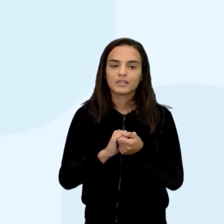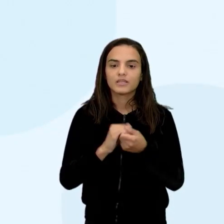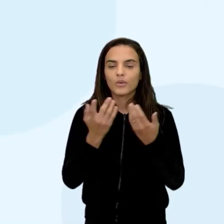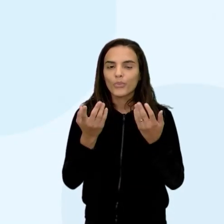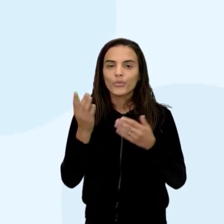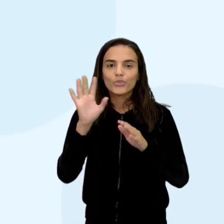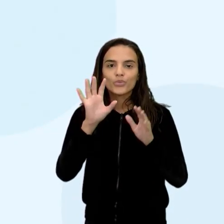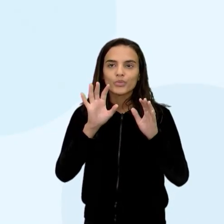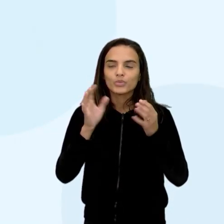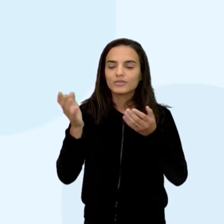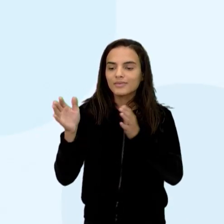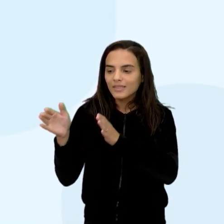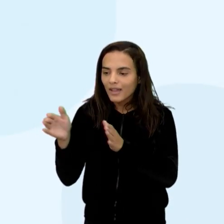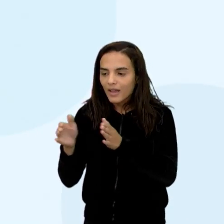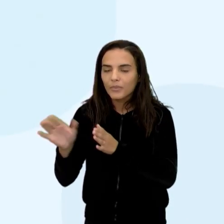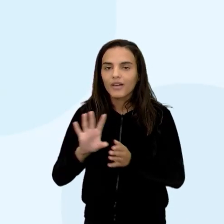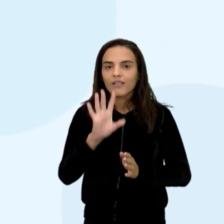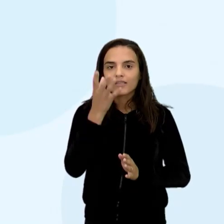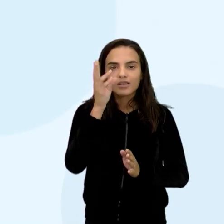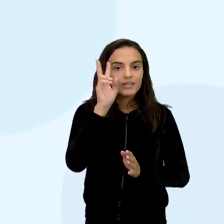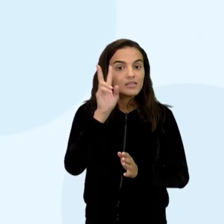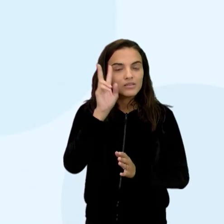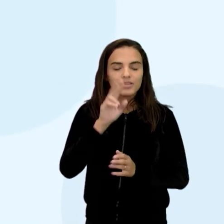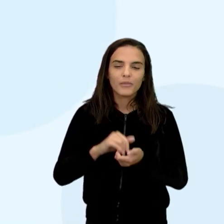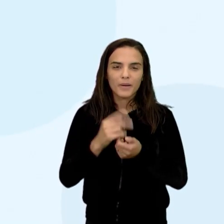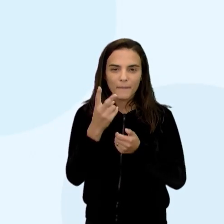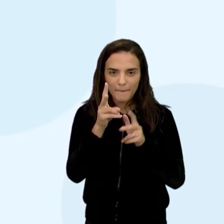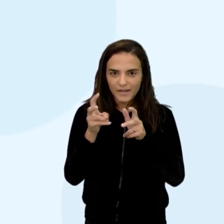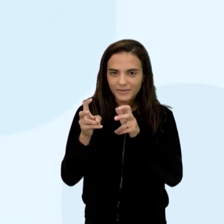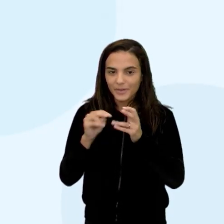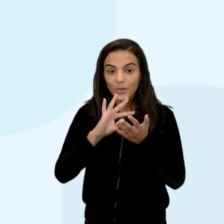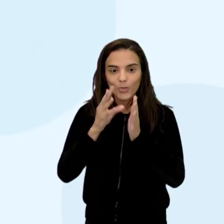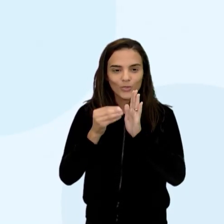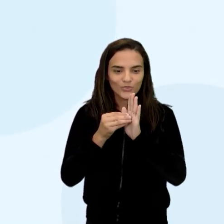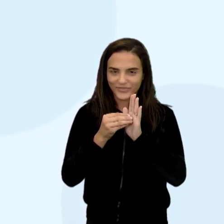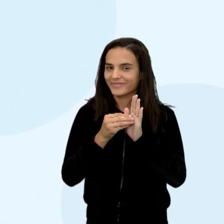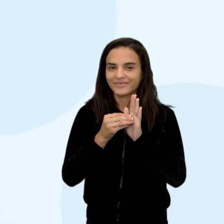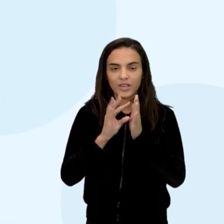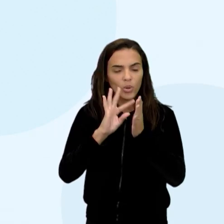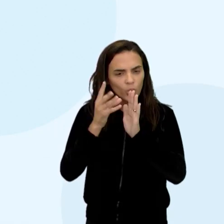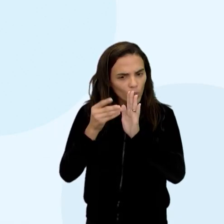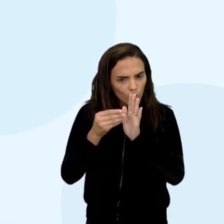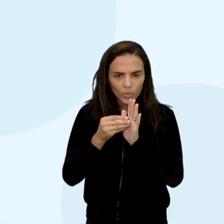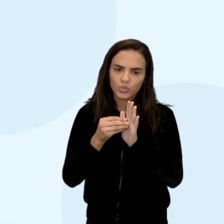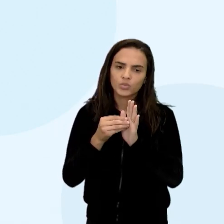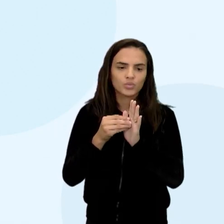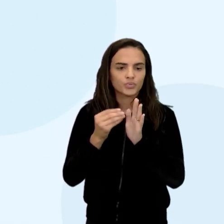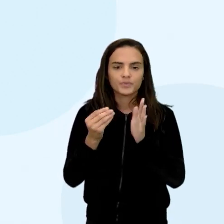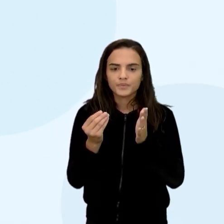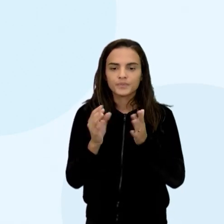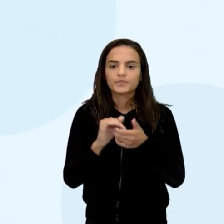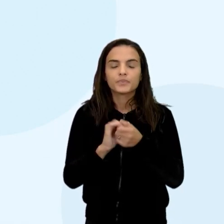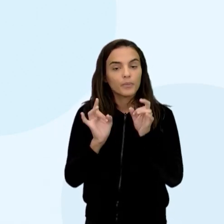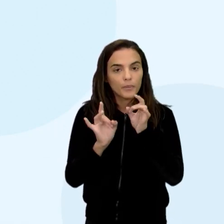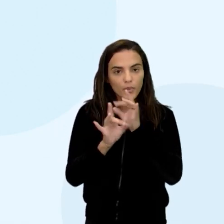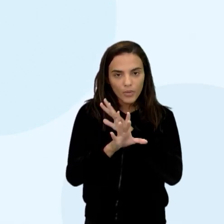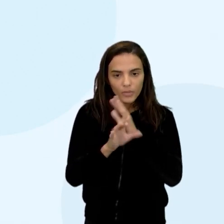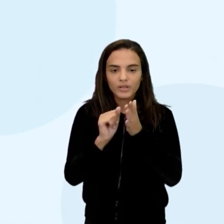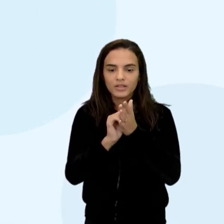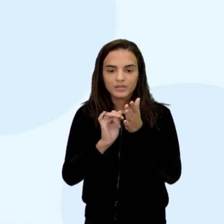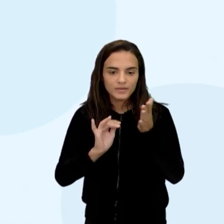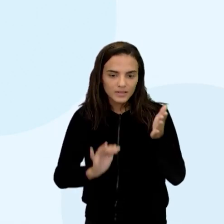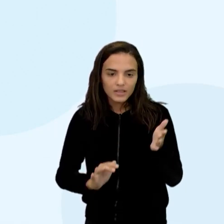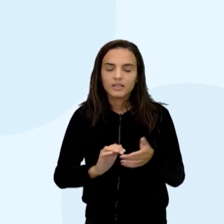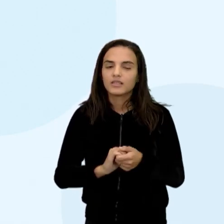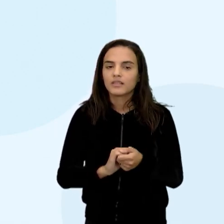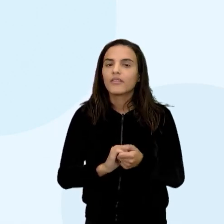tempo que acontece a história. Aí ele vai marcar. Vocês estão percebendo que é tudo de marcar? Tudo de marcar. Tá pronto a